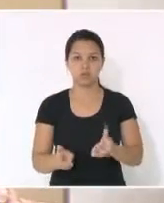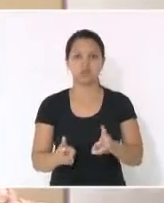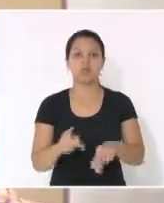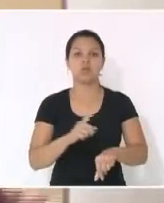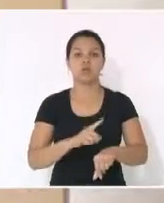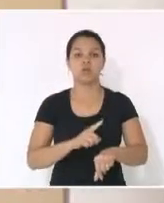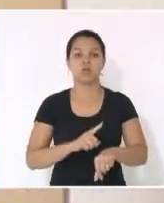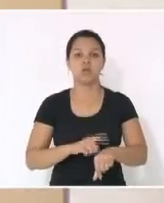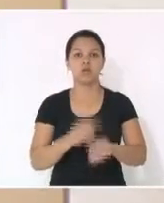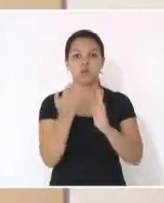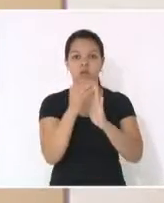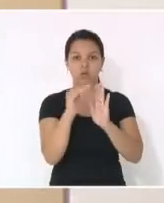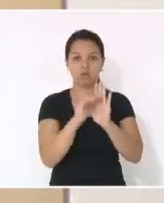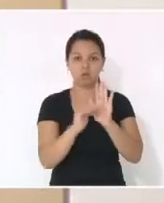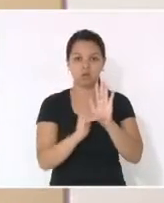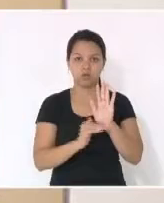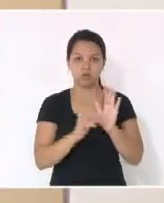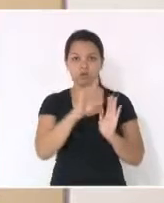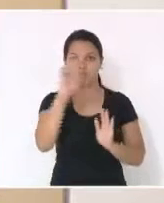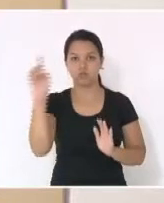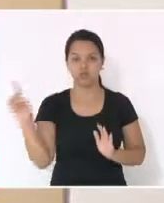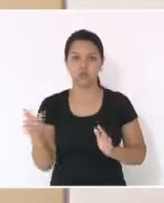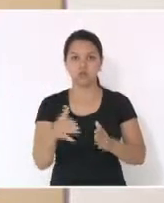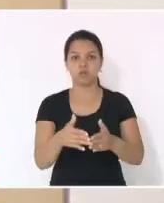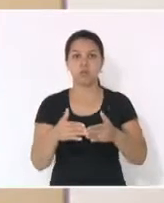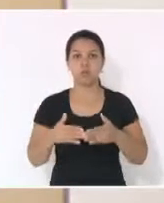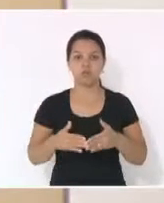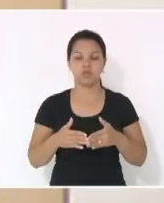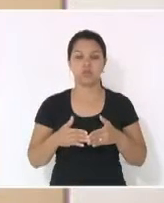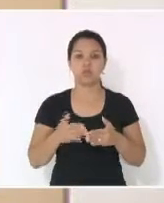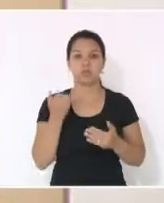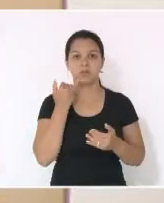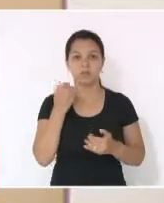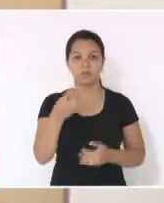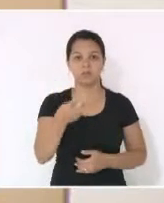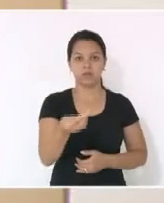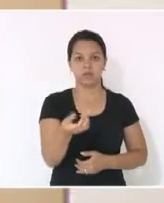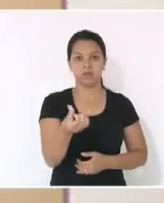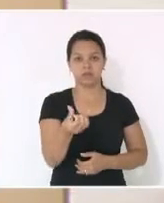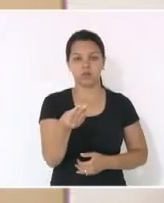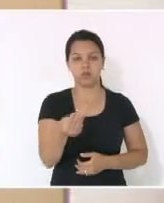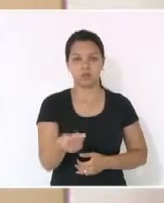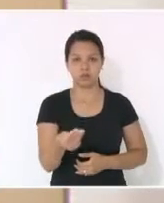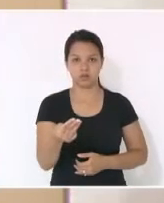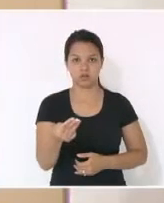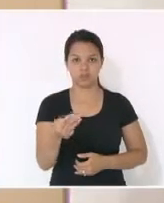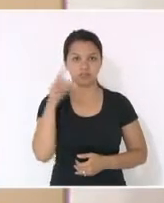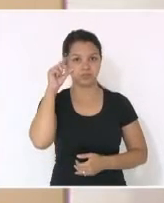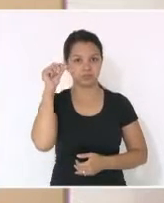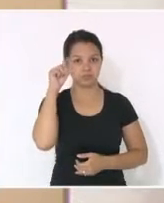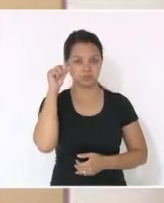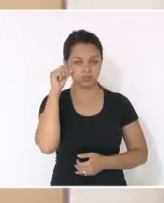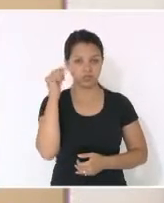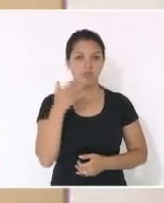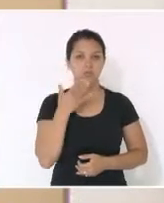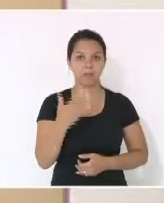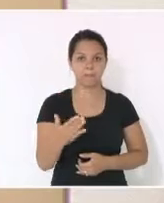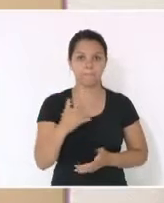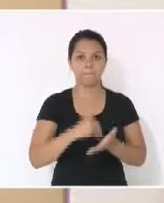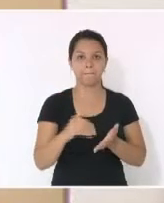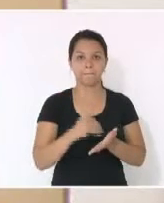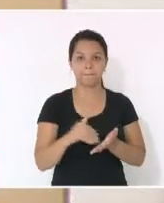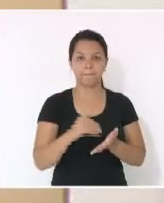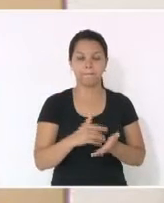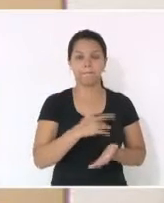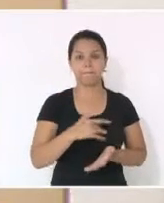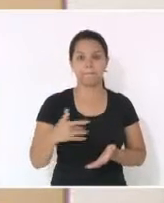dia pedir informação 63 deputados serafim visão solicitamos secretário da saúde informações referentes à realização